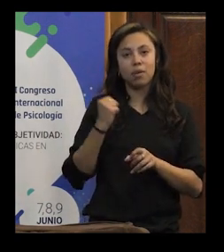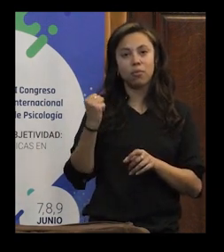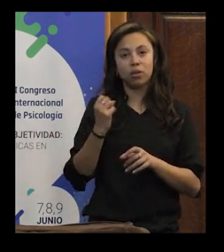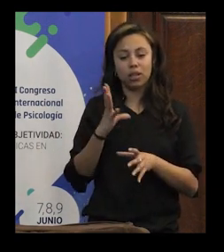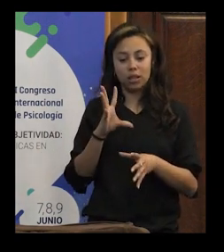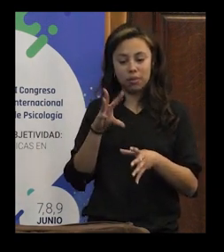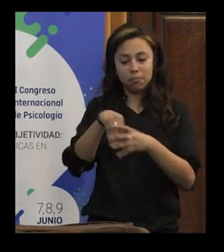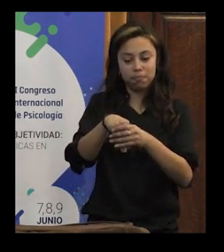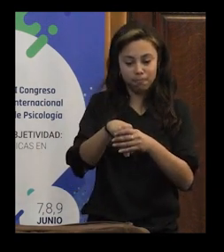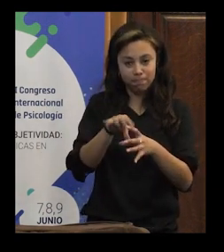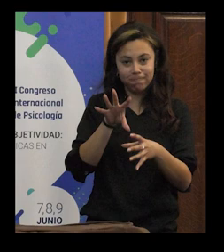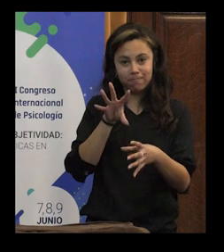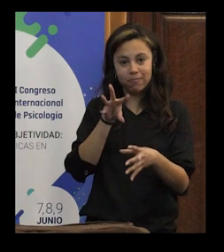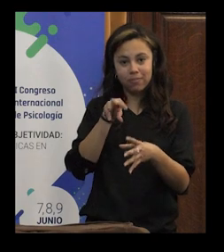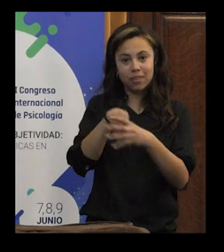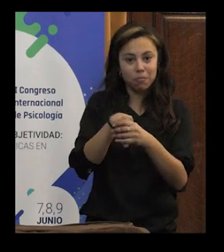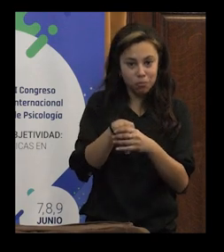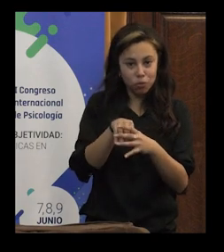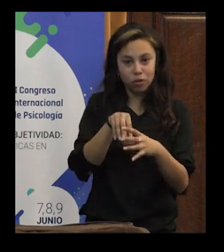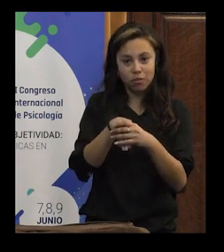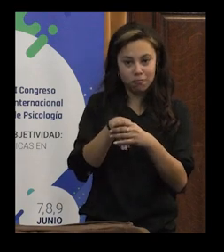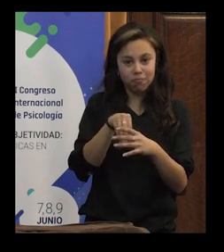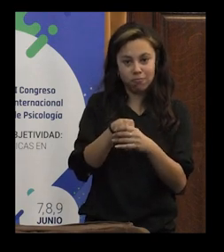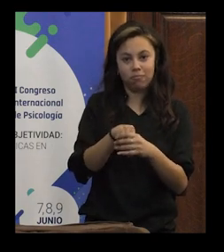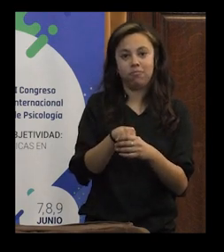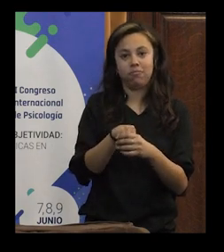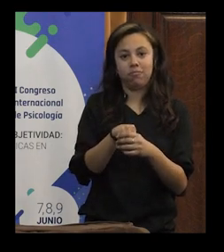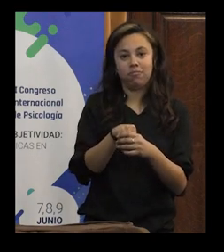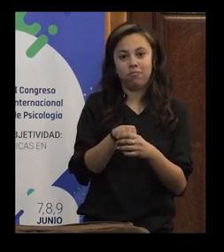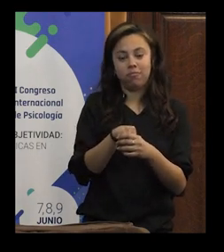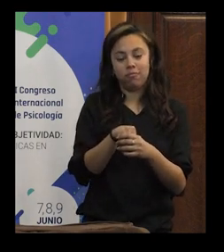é solo potencial.